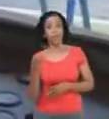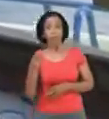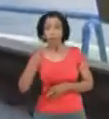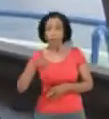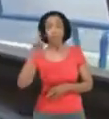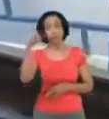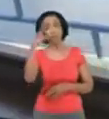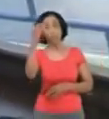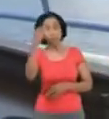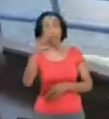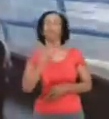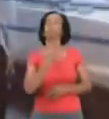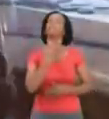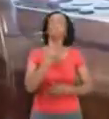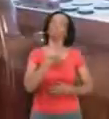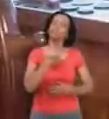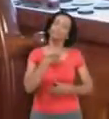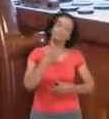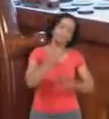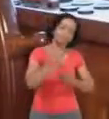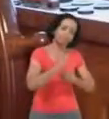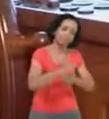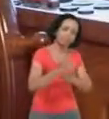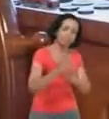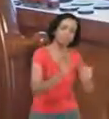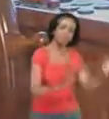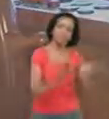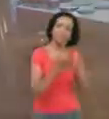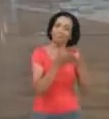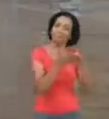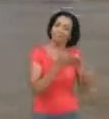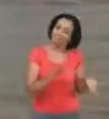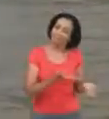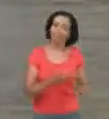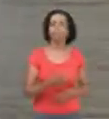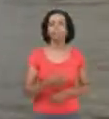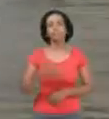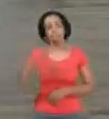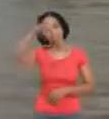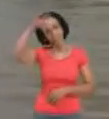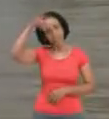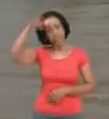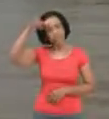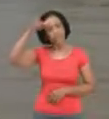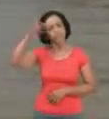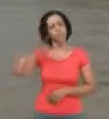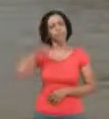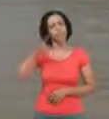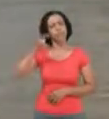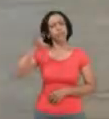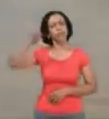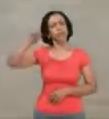nos colocou e eu faço com todo o amor e carinho esta obra. A Amazônia representa